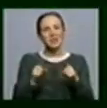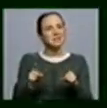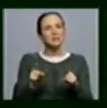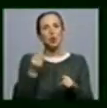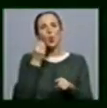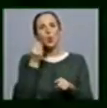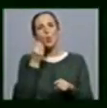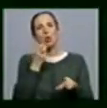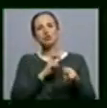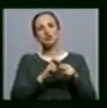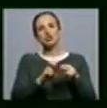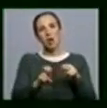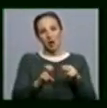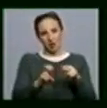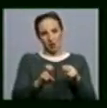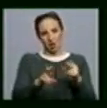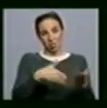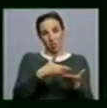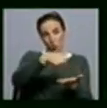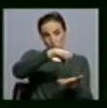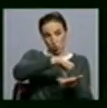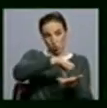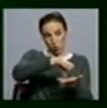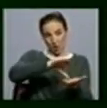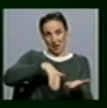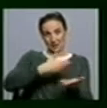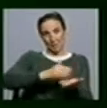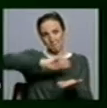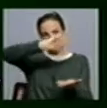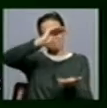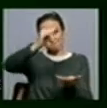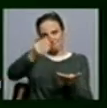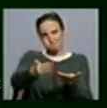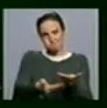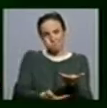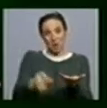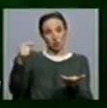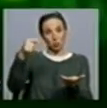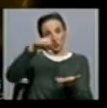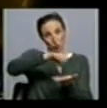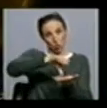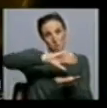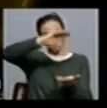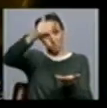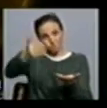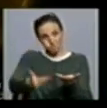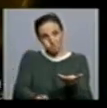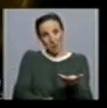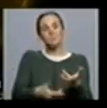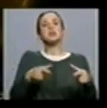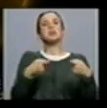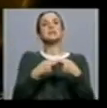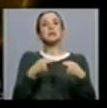a energia é transferida desde o núcleo até à superfície. Sabemos, na área do estudo das estrelas, que há vários tipos